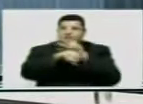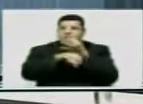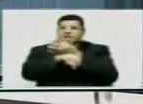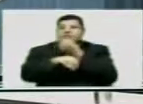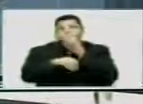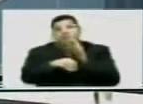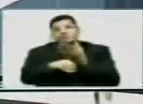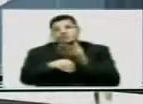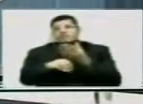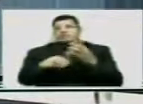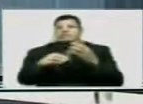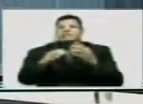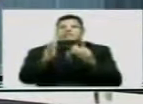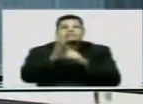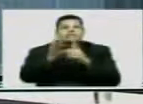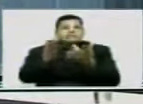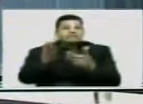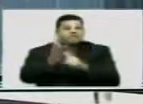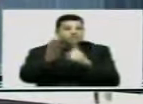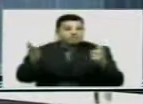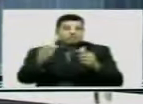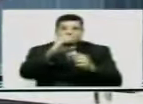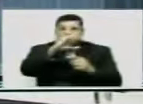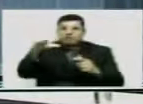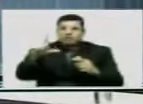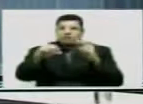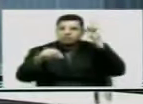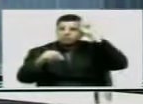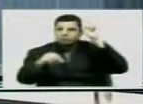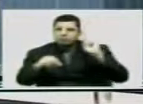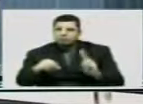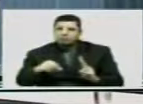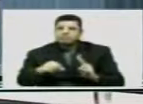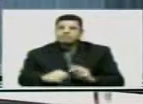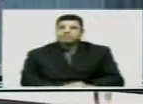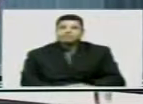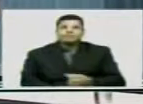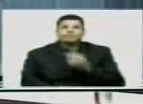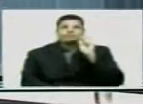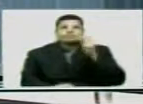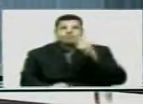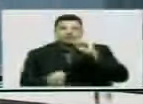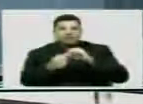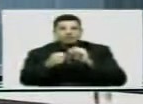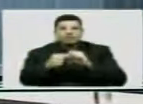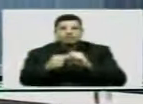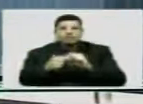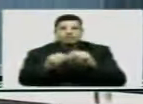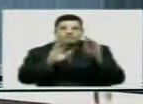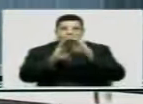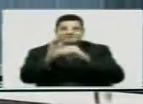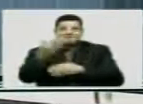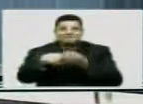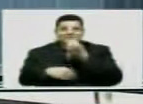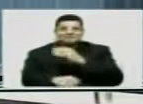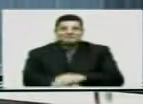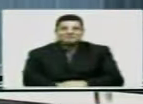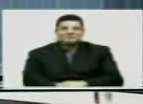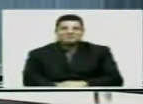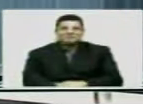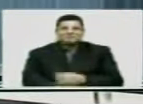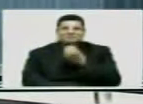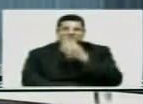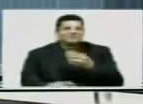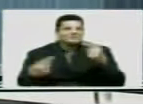feriado. E a matéria deixa claro o histórico, deputado Marco Rota, o que fez nós chegarmos a essa